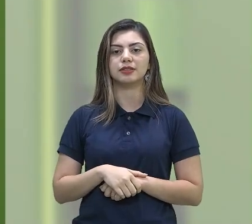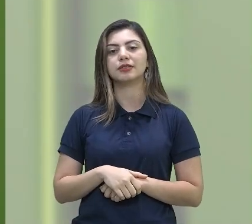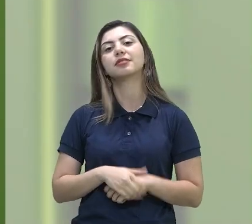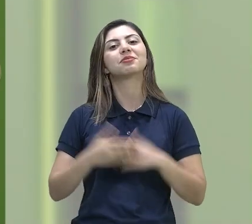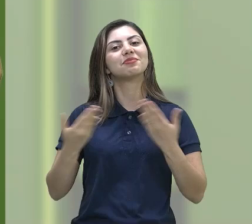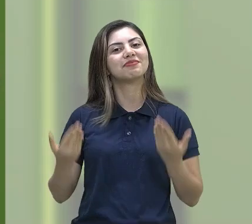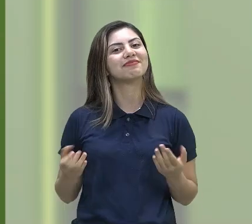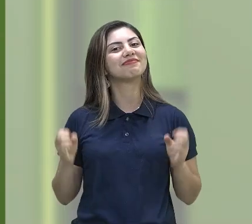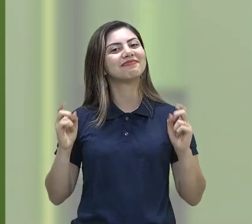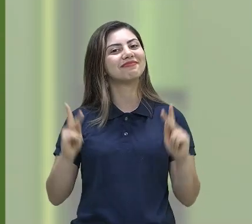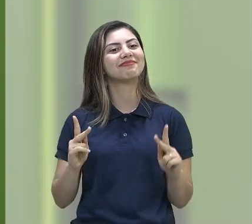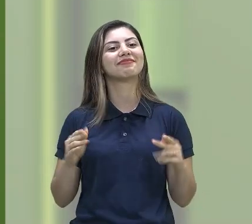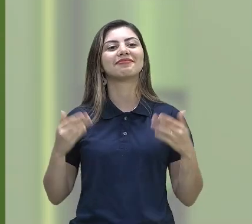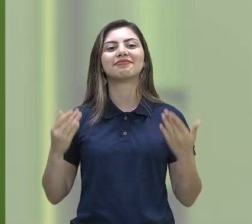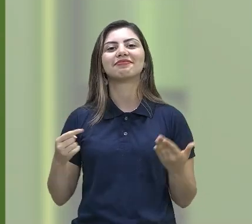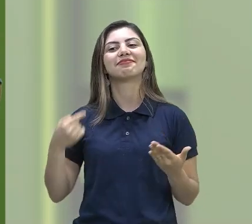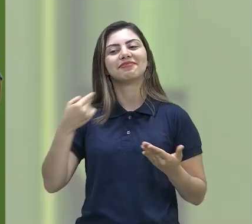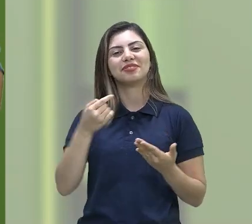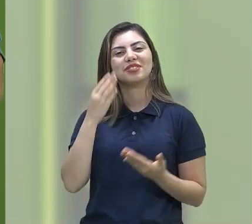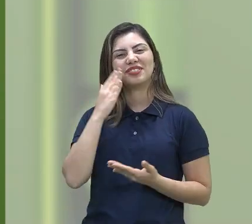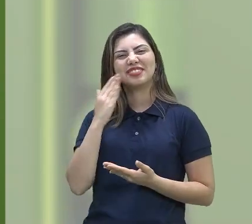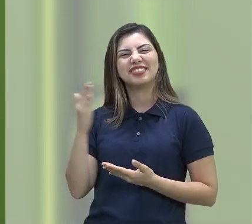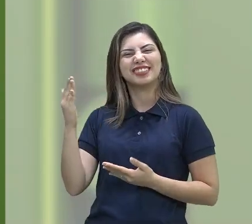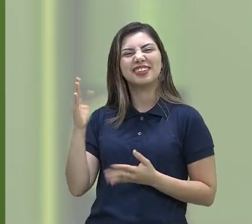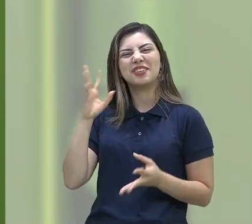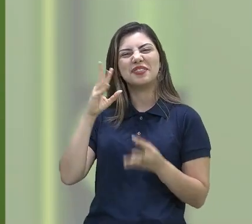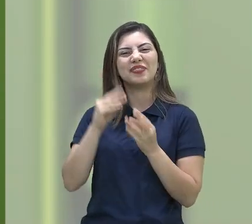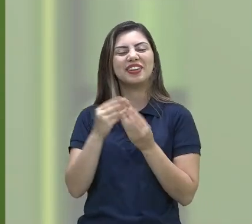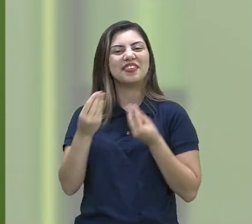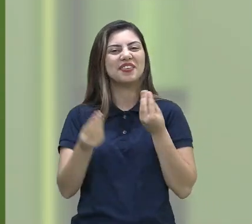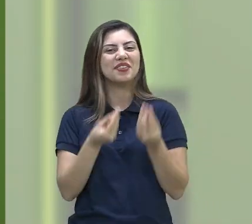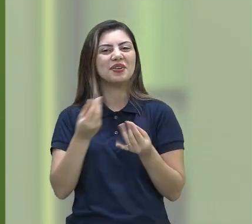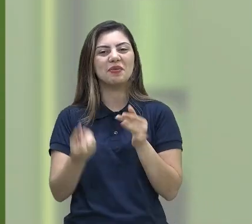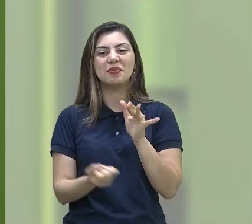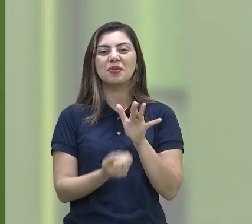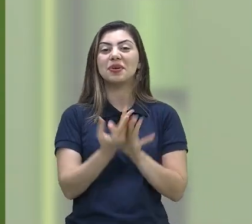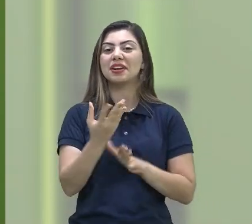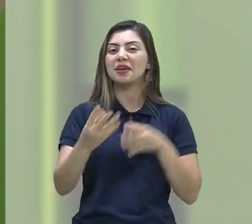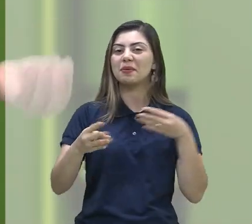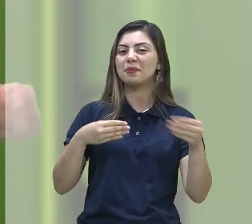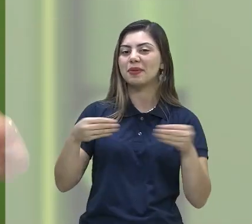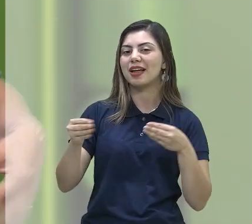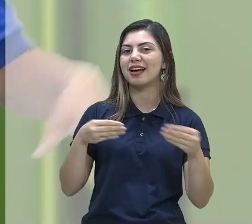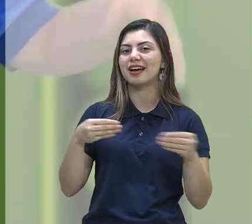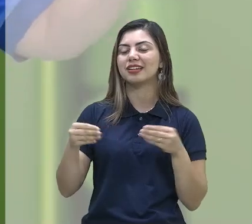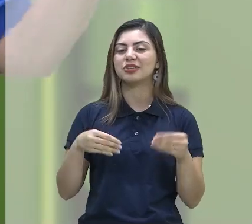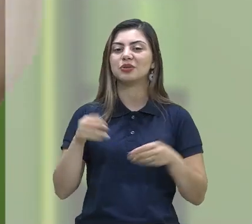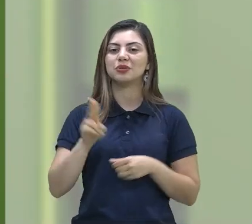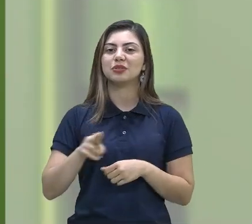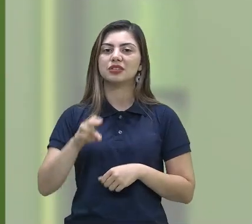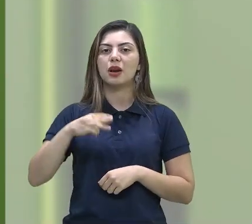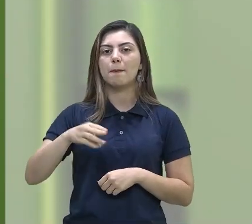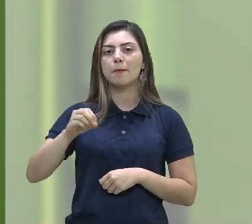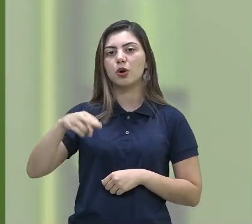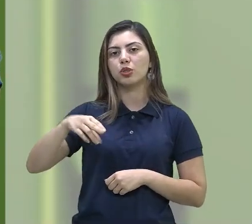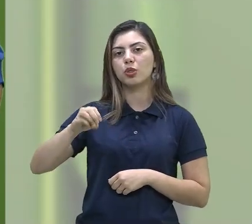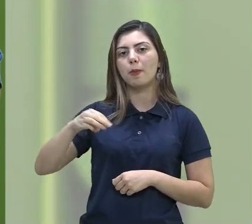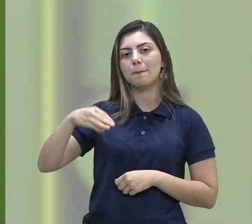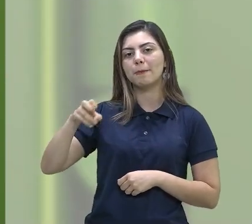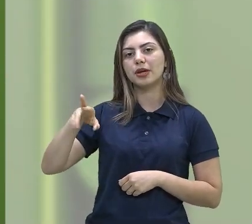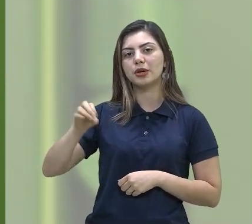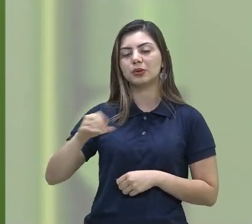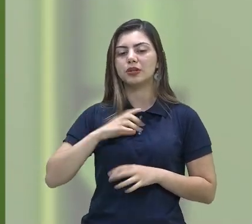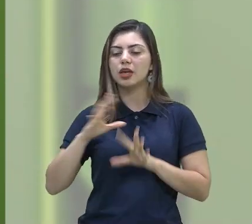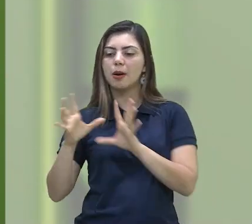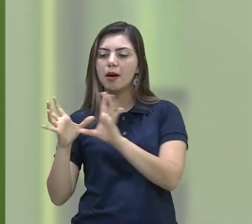Ok? Então, deu para ter uma ideia aí, né, de como se formam os plásticos. A partir de um monômero, eles vão se ligando e aí